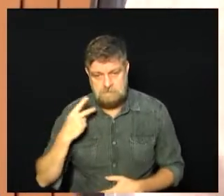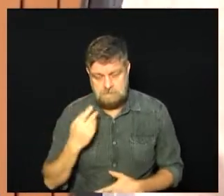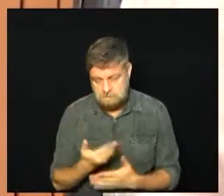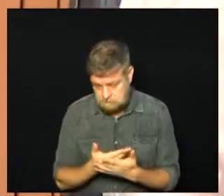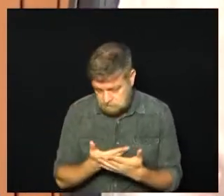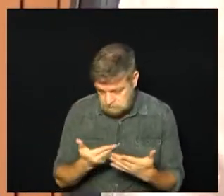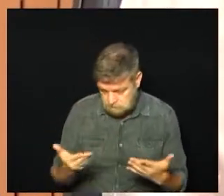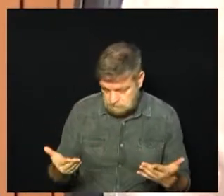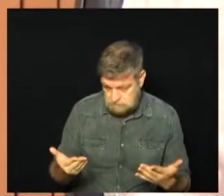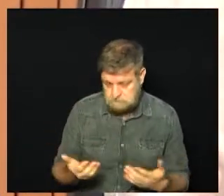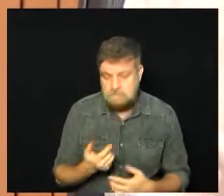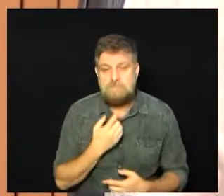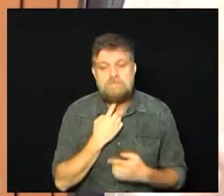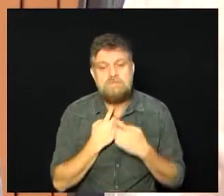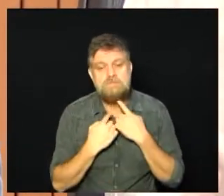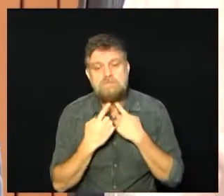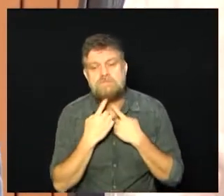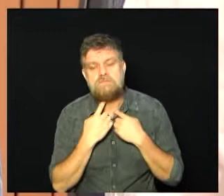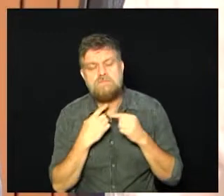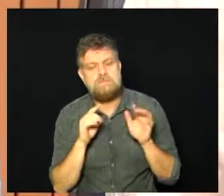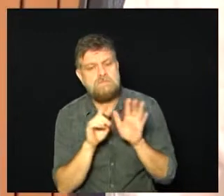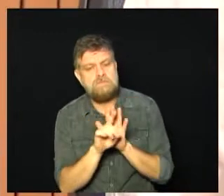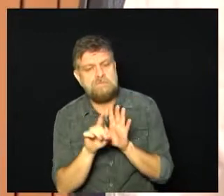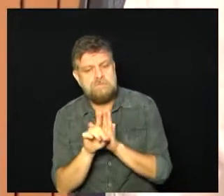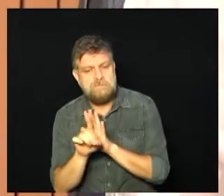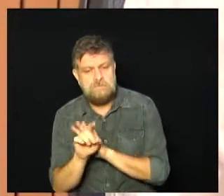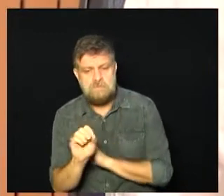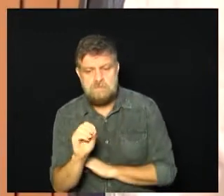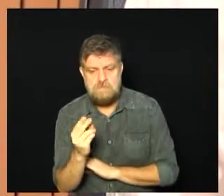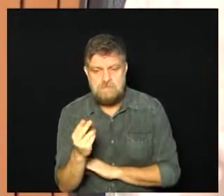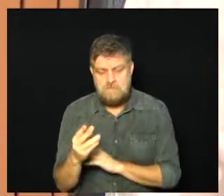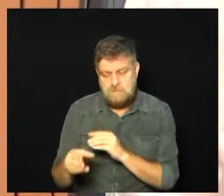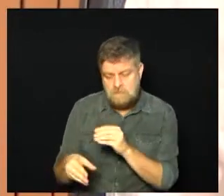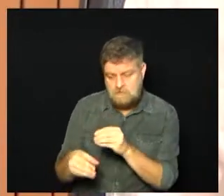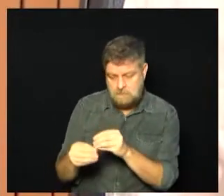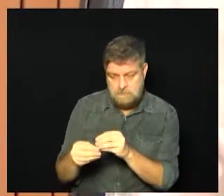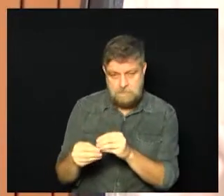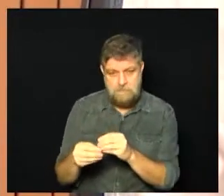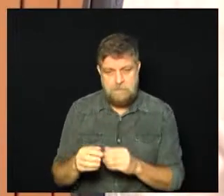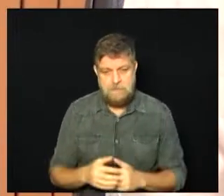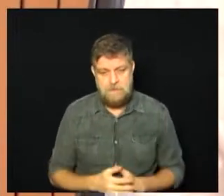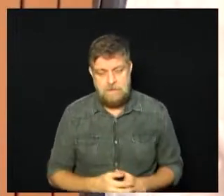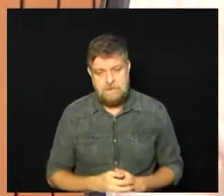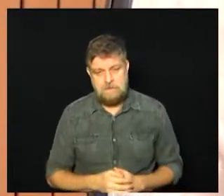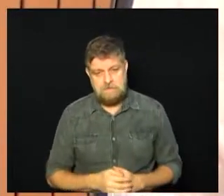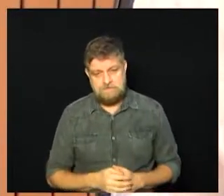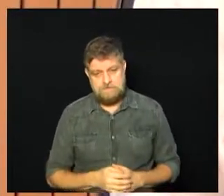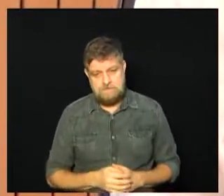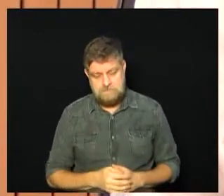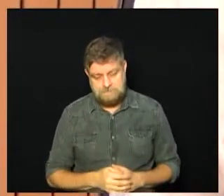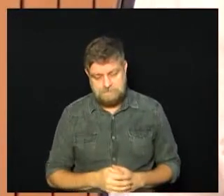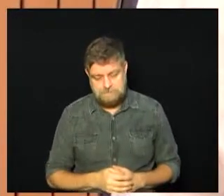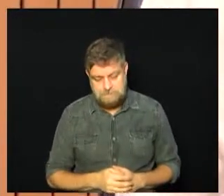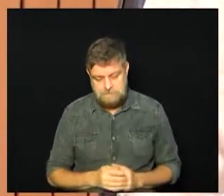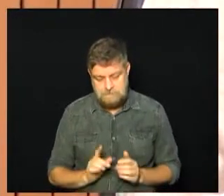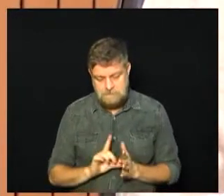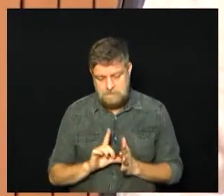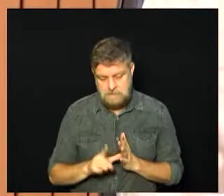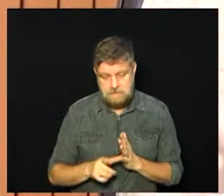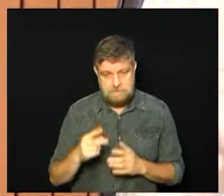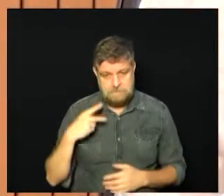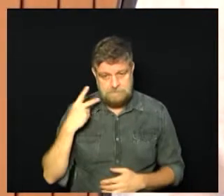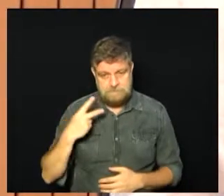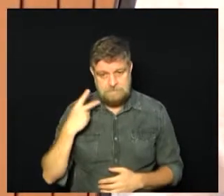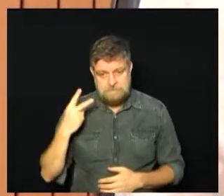fazer uso da palavra para questionar, complementar a informação. E, depois dos vereadores, a